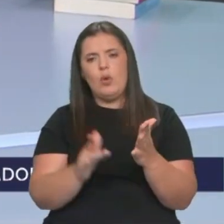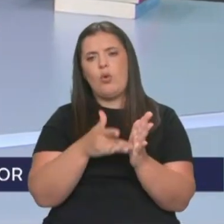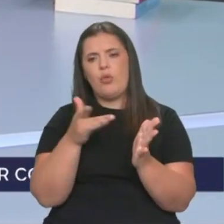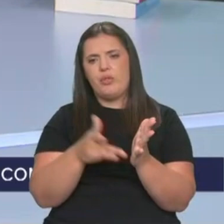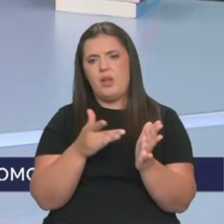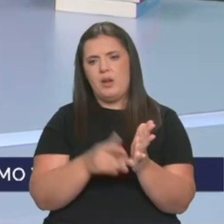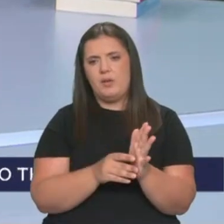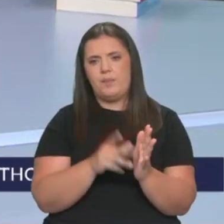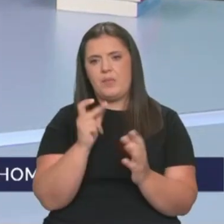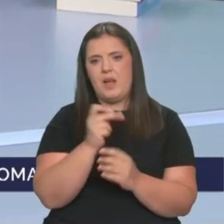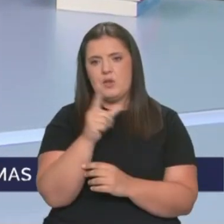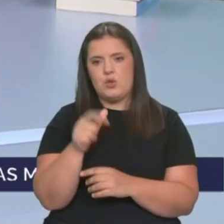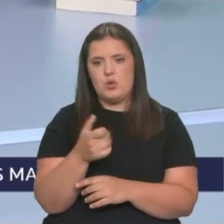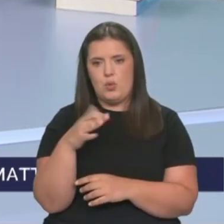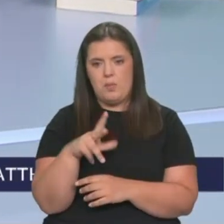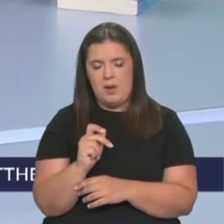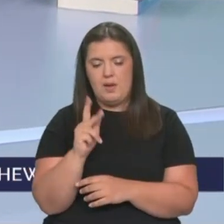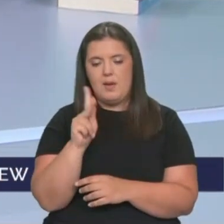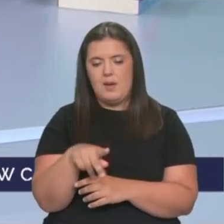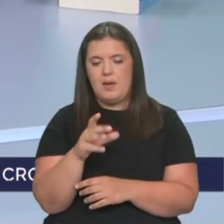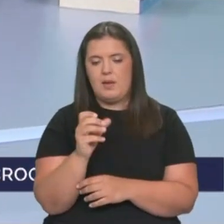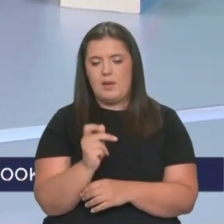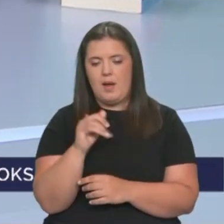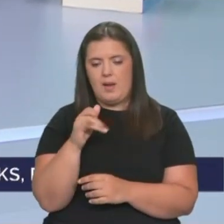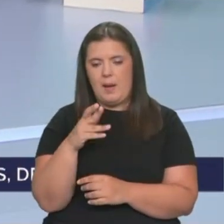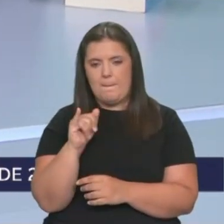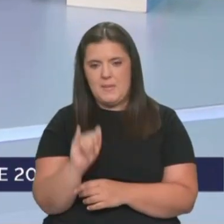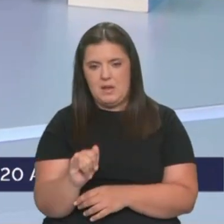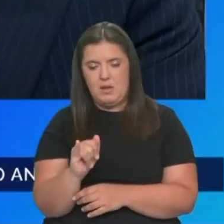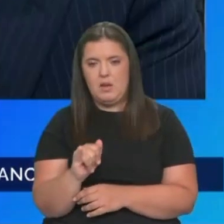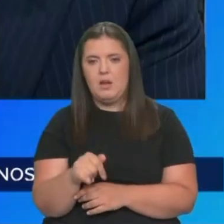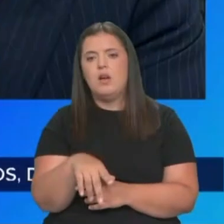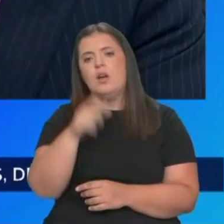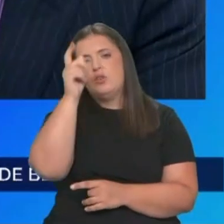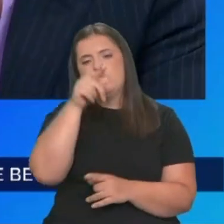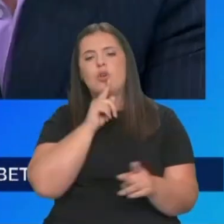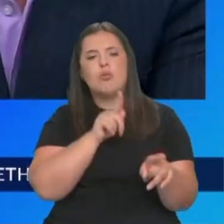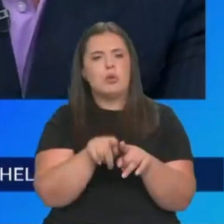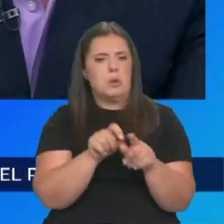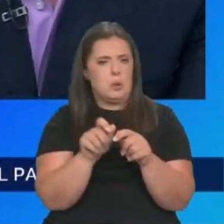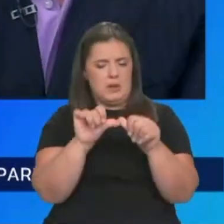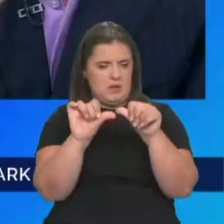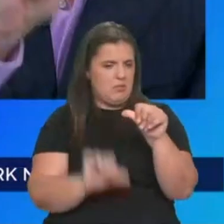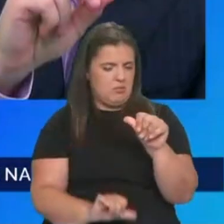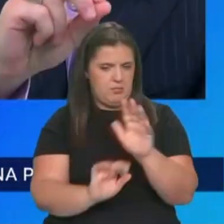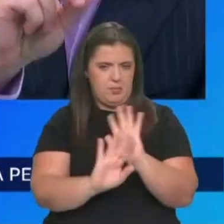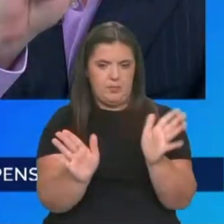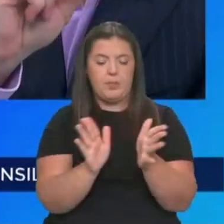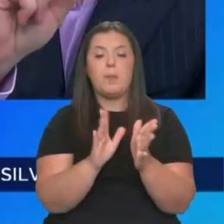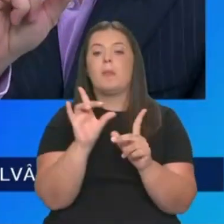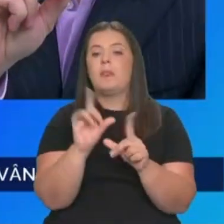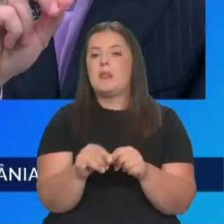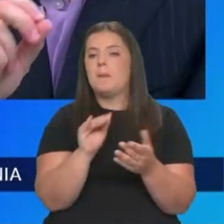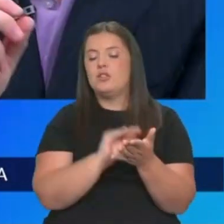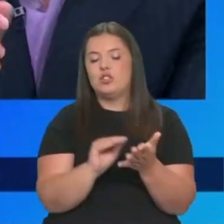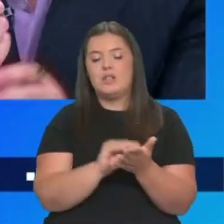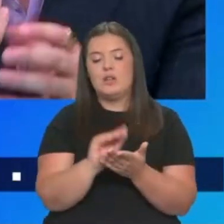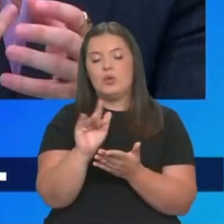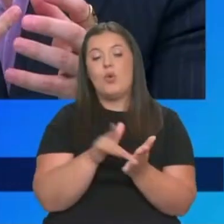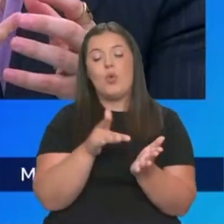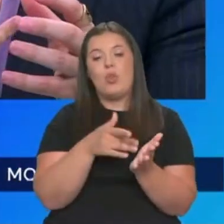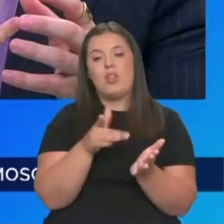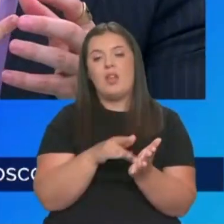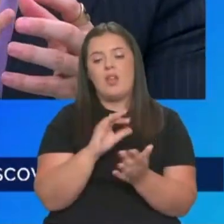chamado Azuma Kagami. Está lá descrito toda essa história política do Japão naquela altura. Está também descrito nesse diário